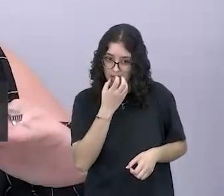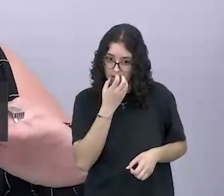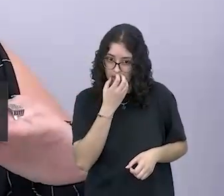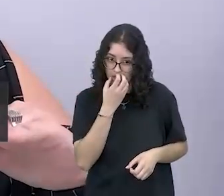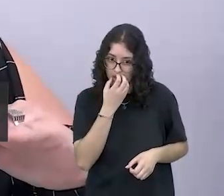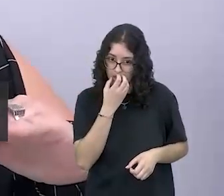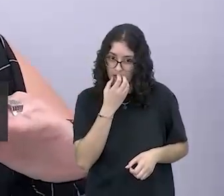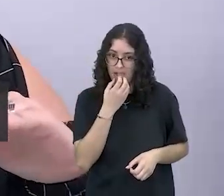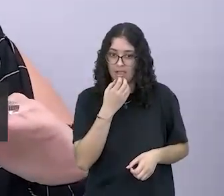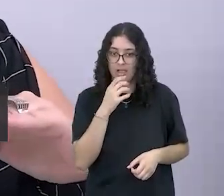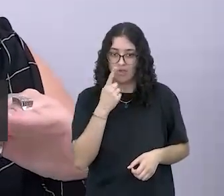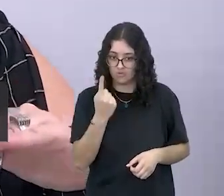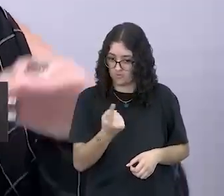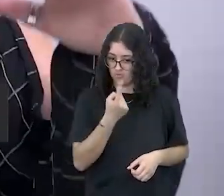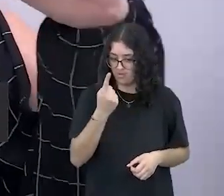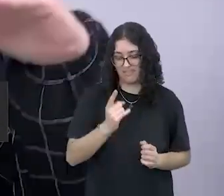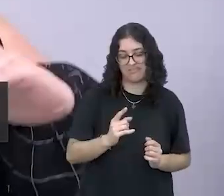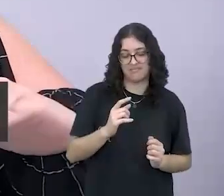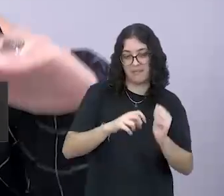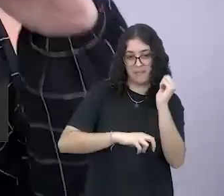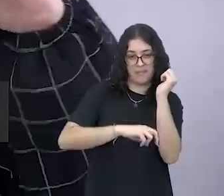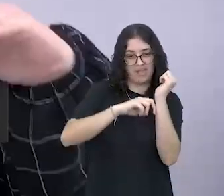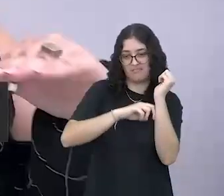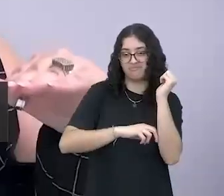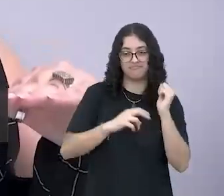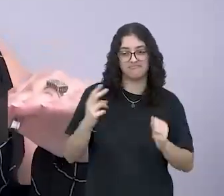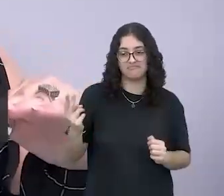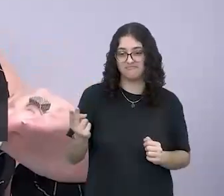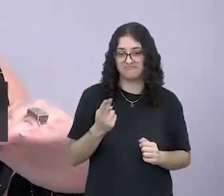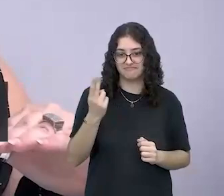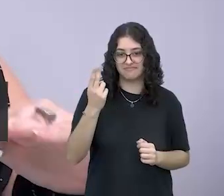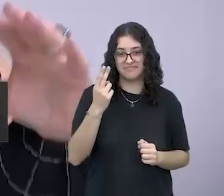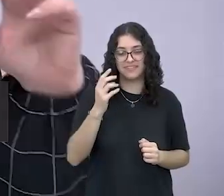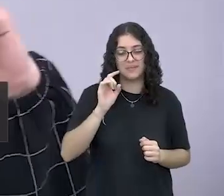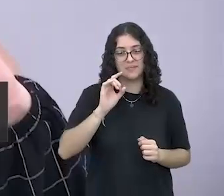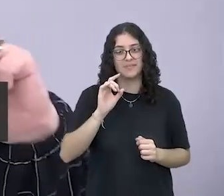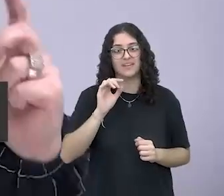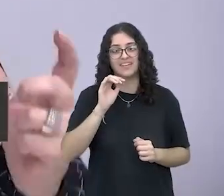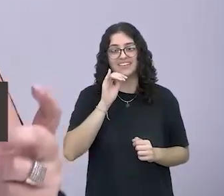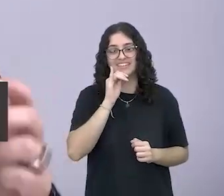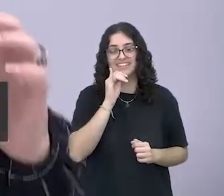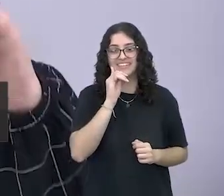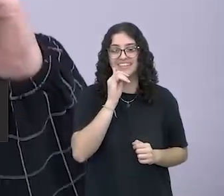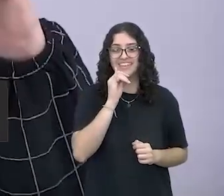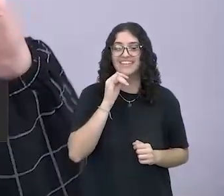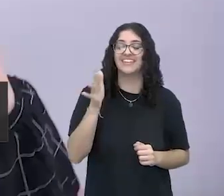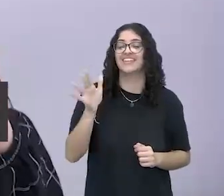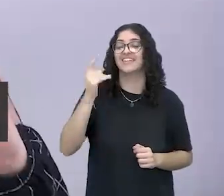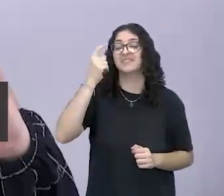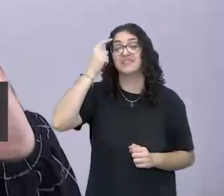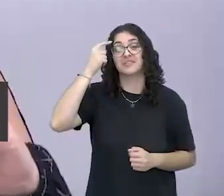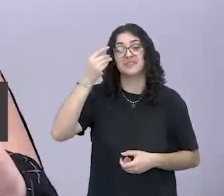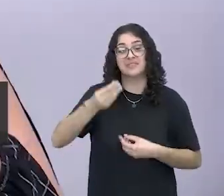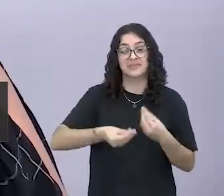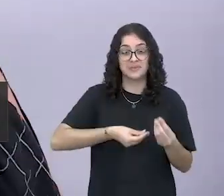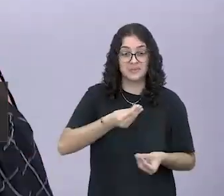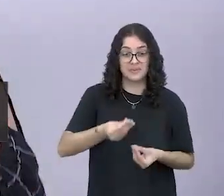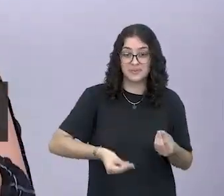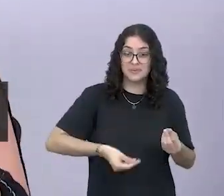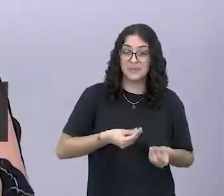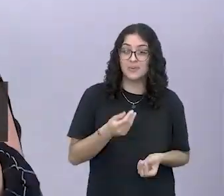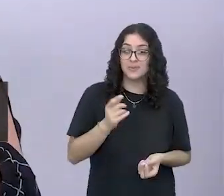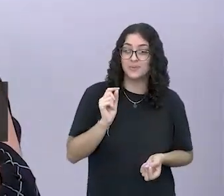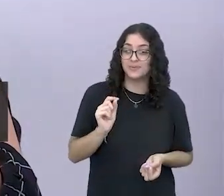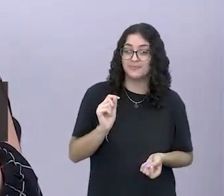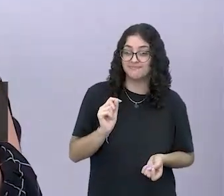que o cachorro não entra sozinho no elevador, né? Mas pode alcançá-lo também. Então, pensando nisso, que de uma forma geral, eu vou